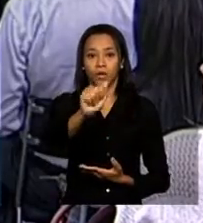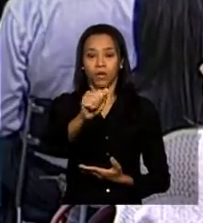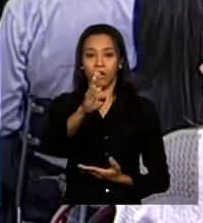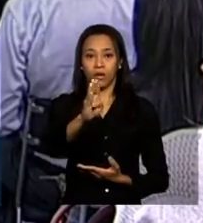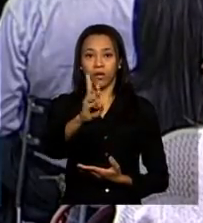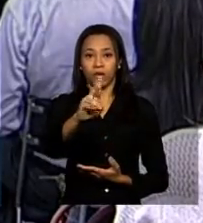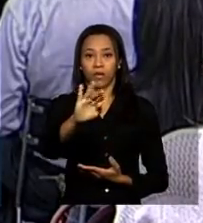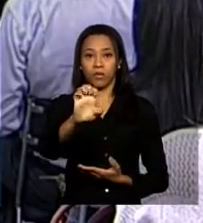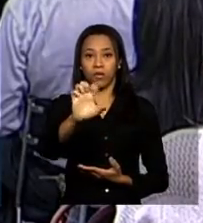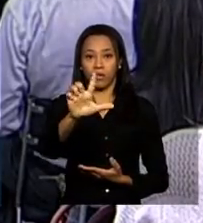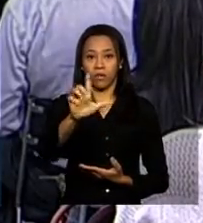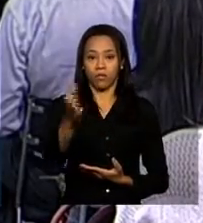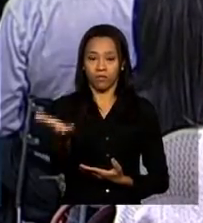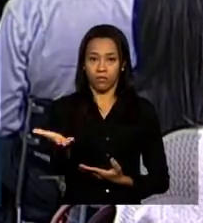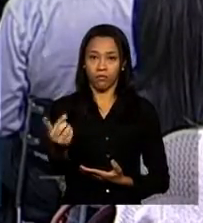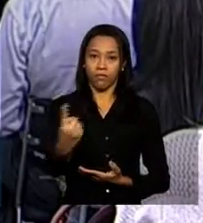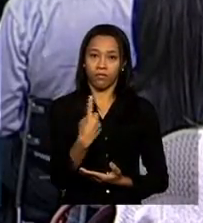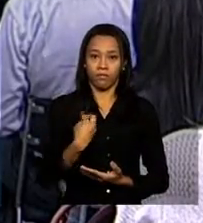de Toledo.